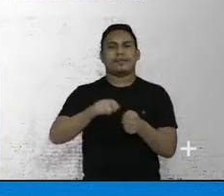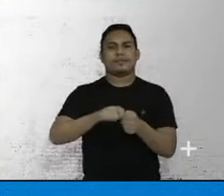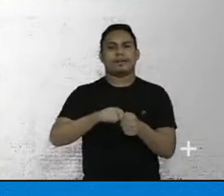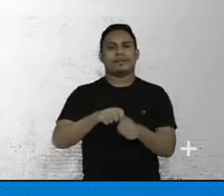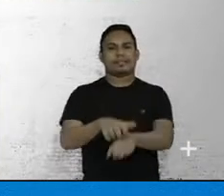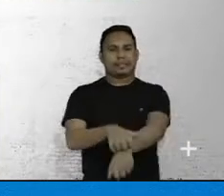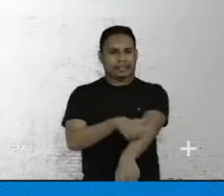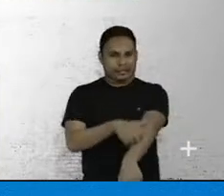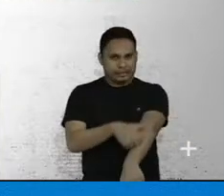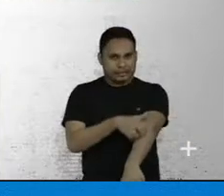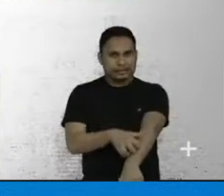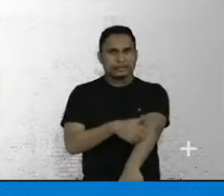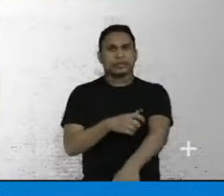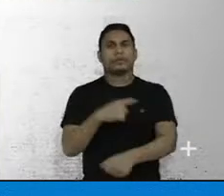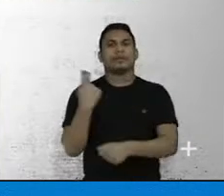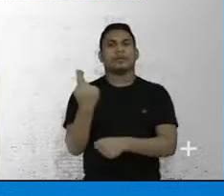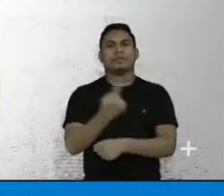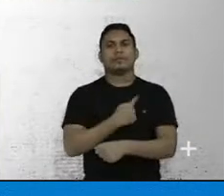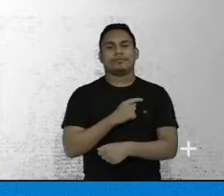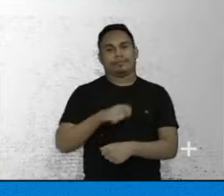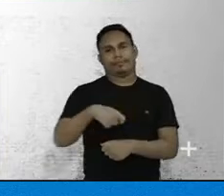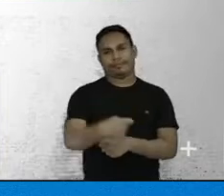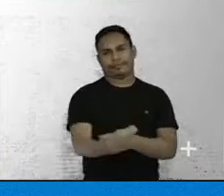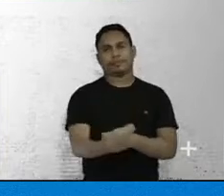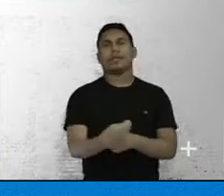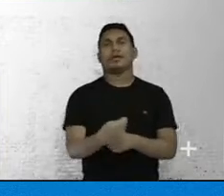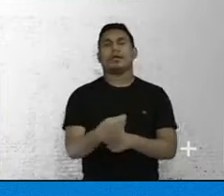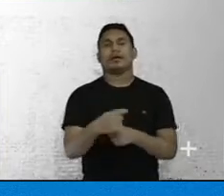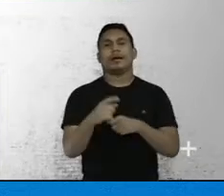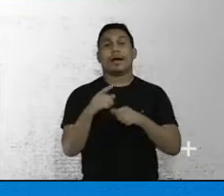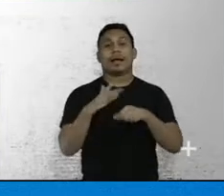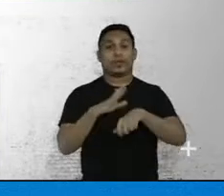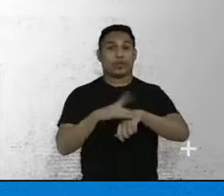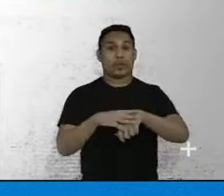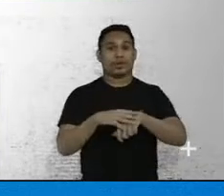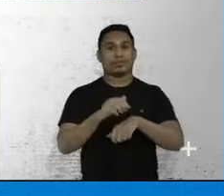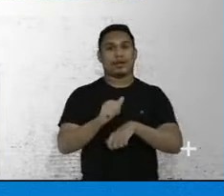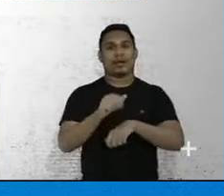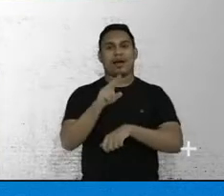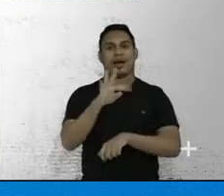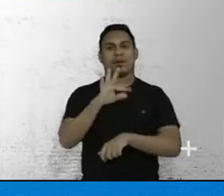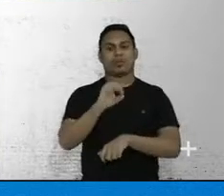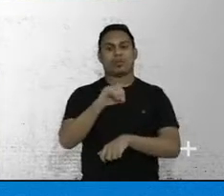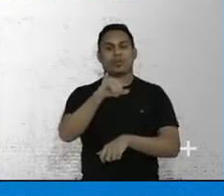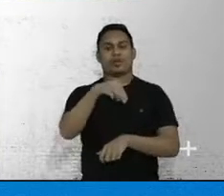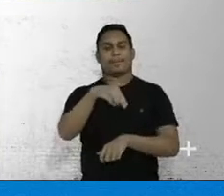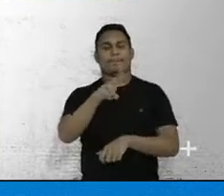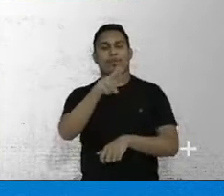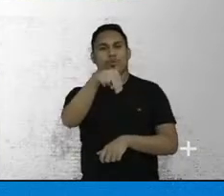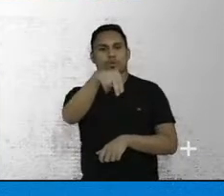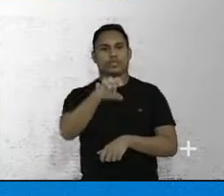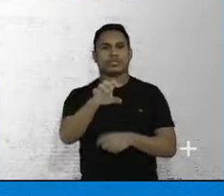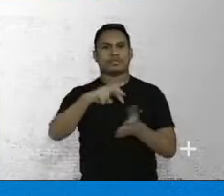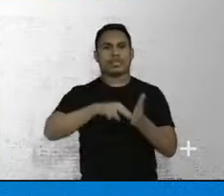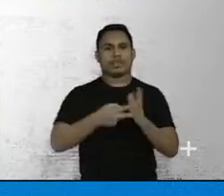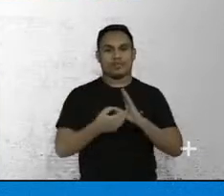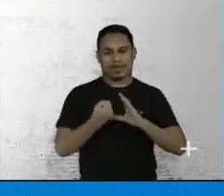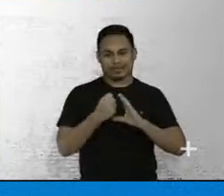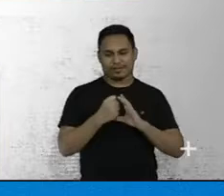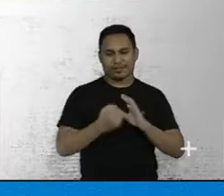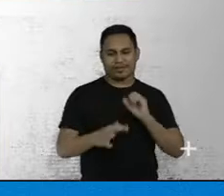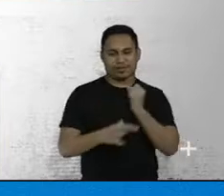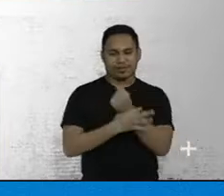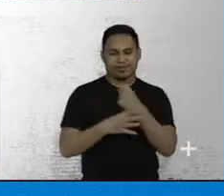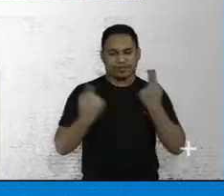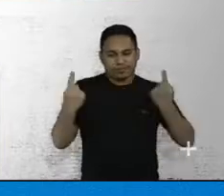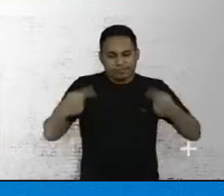gente dá o nome de vitiligo. A doença autoimune que acomete as nossas glândulas suprarrenais, ela recebe o nome